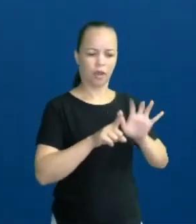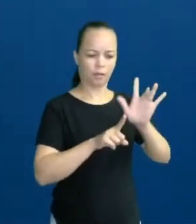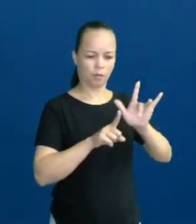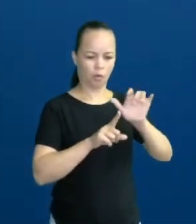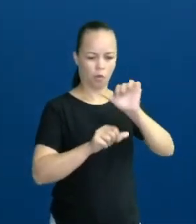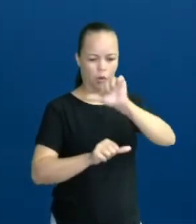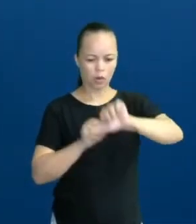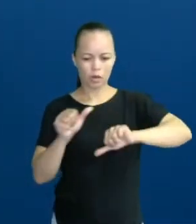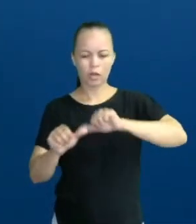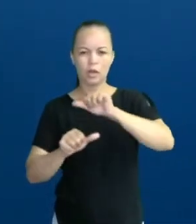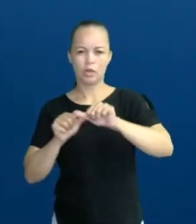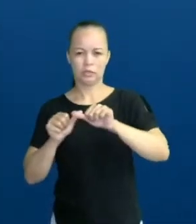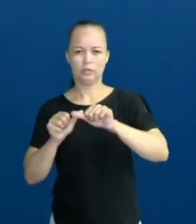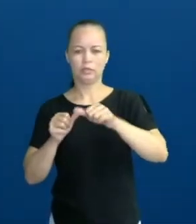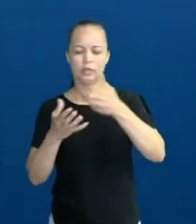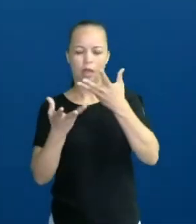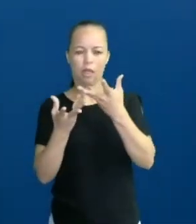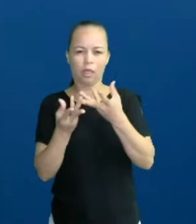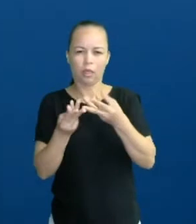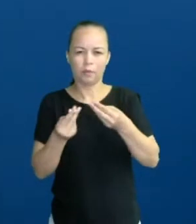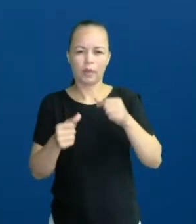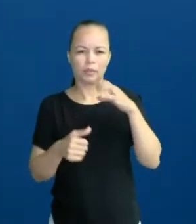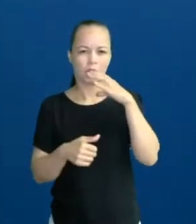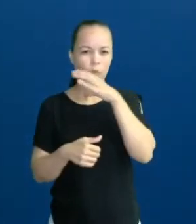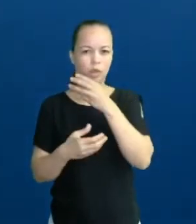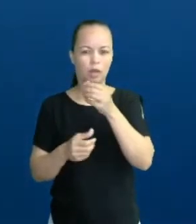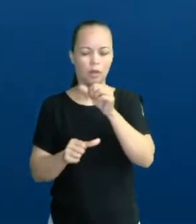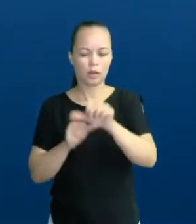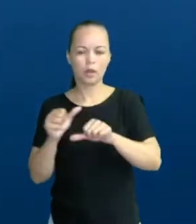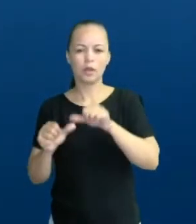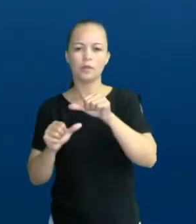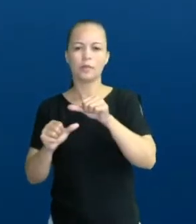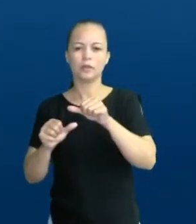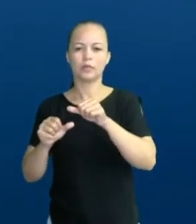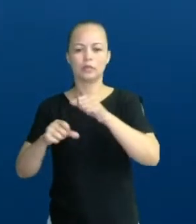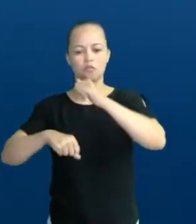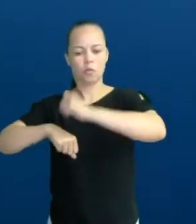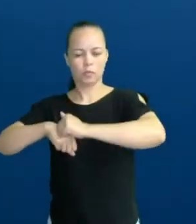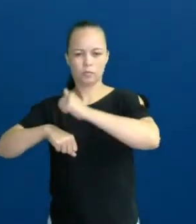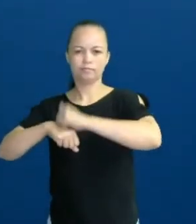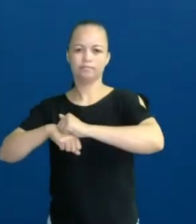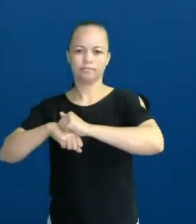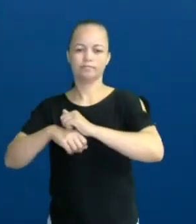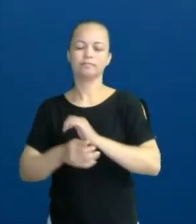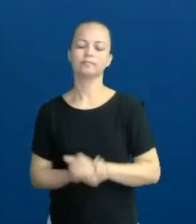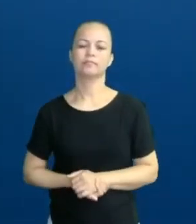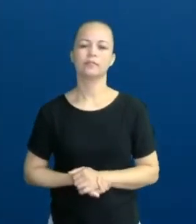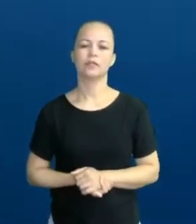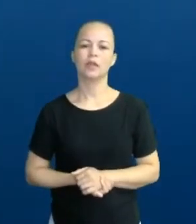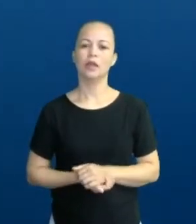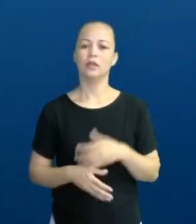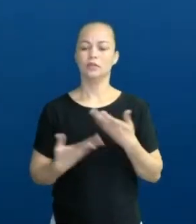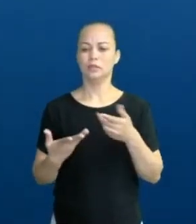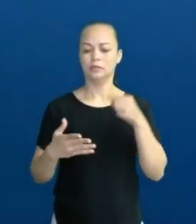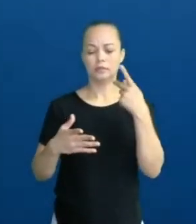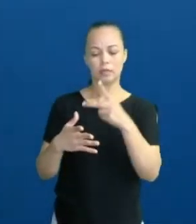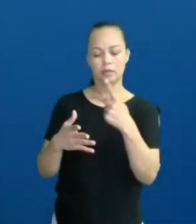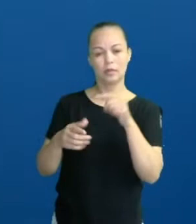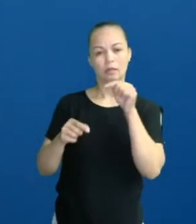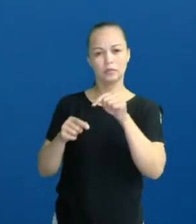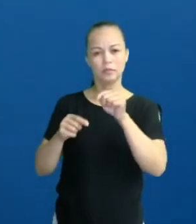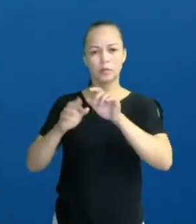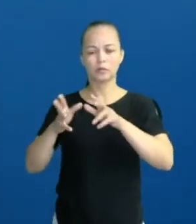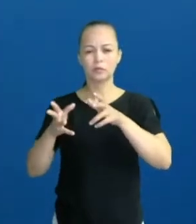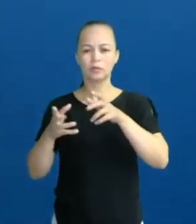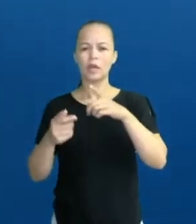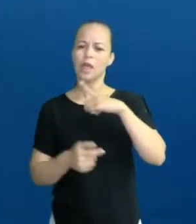por um processo exotérmico, porque está perdendo calor, para se transformar no estado sólido. Esse fenômeno aqui é um fenômeno que você pode ver. No começo da minha